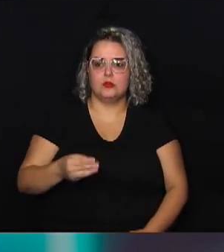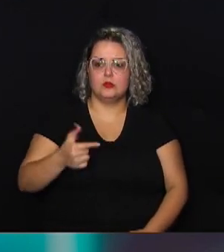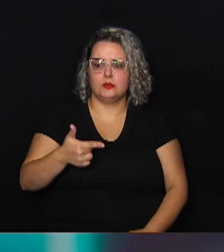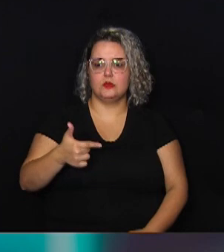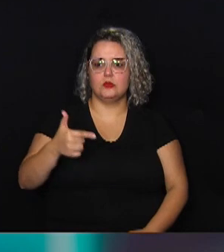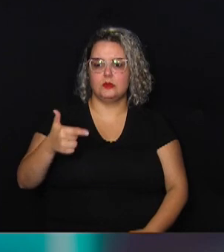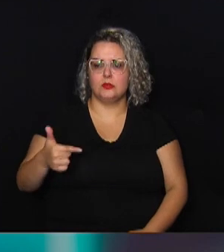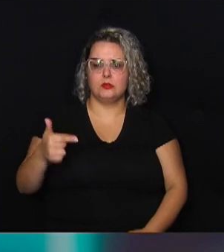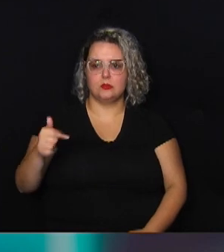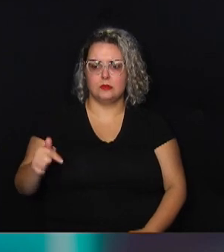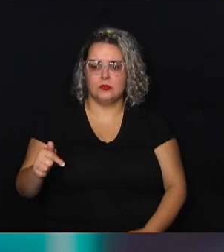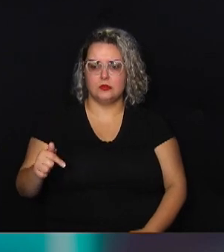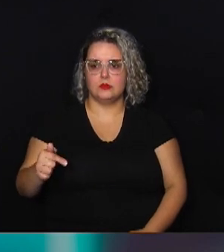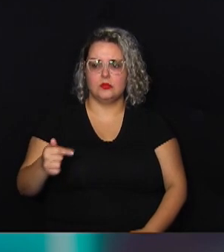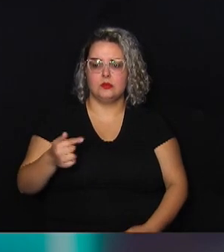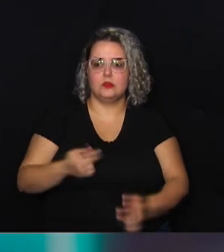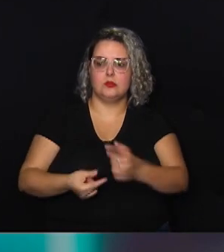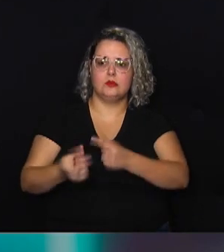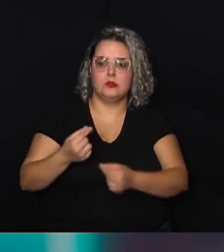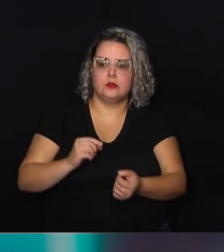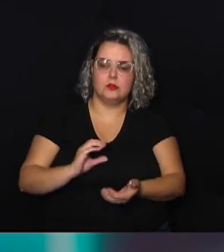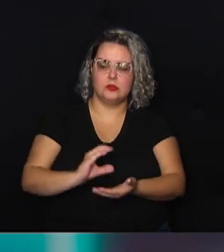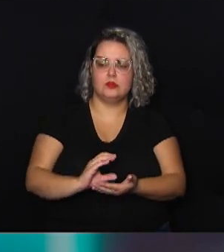11.227.000 de remuneração de depósitos.